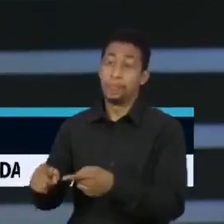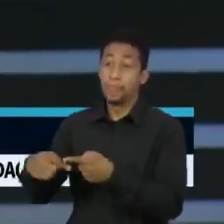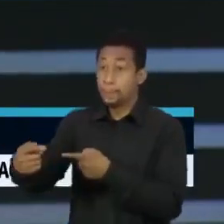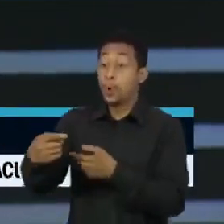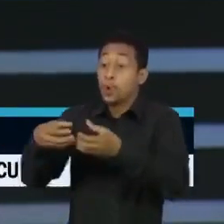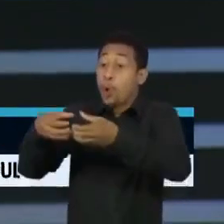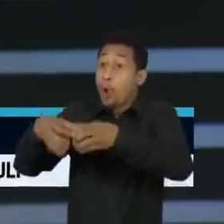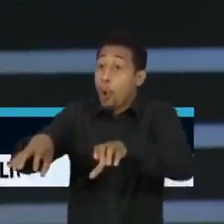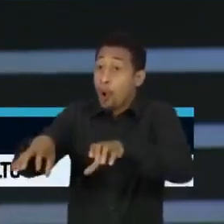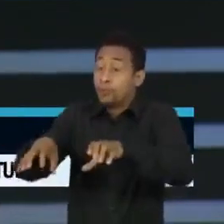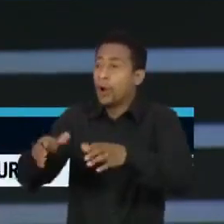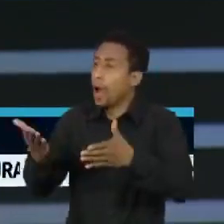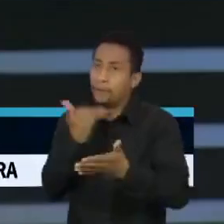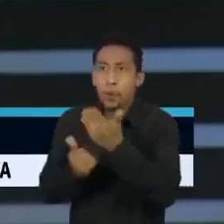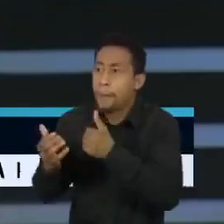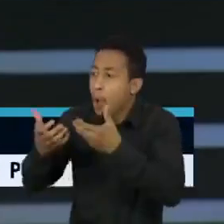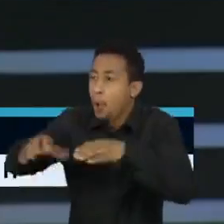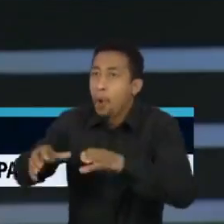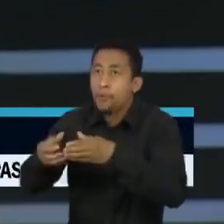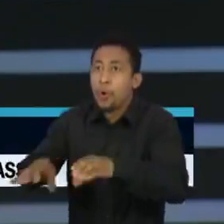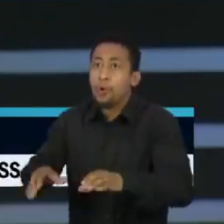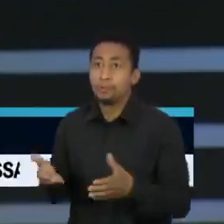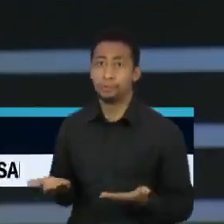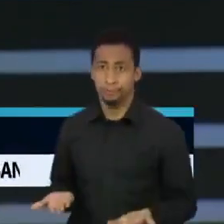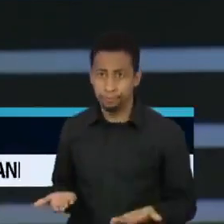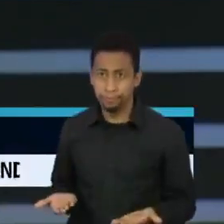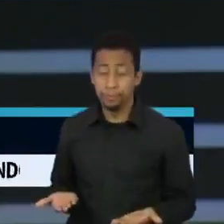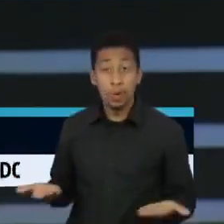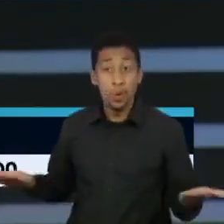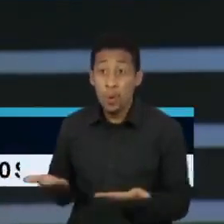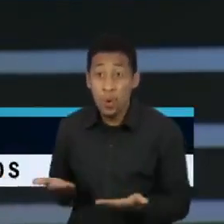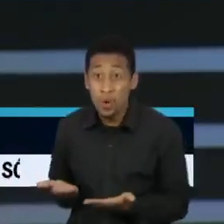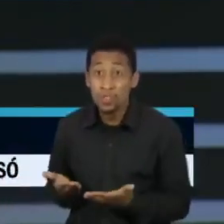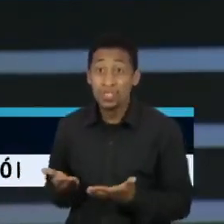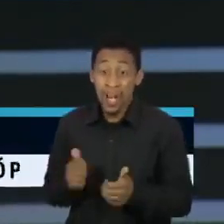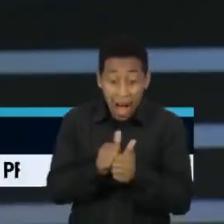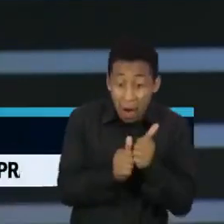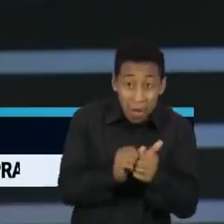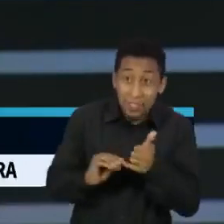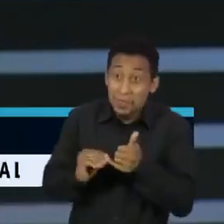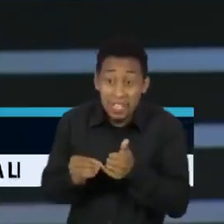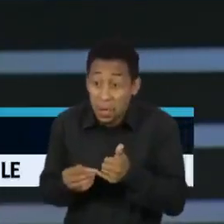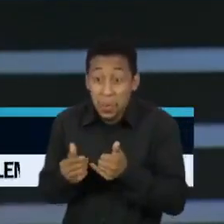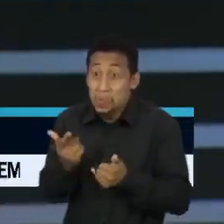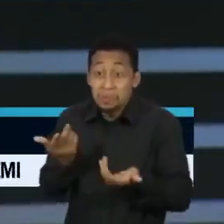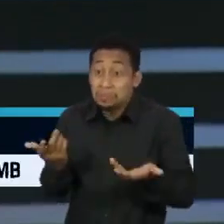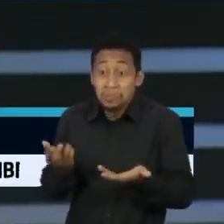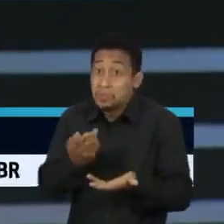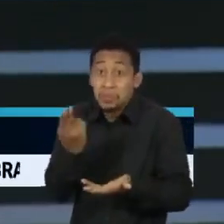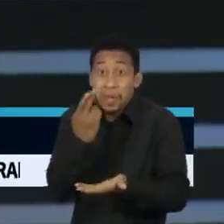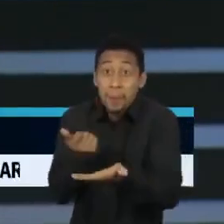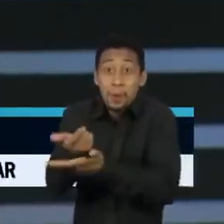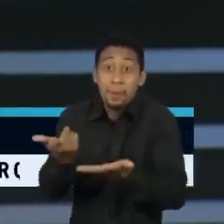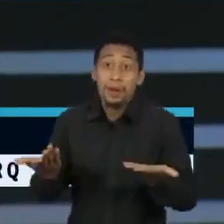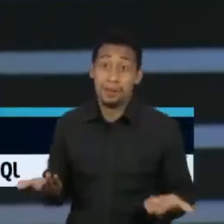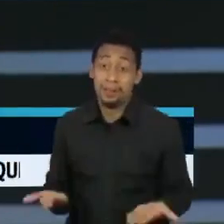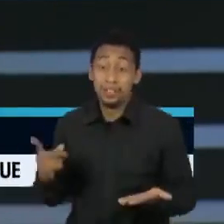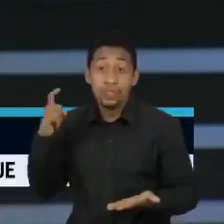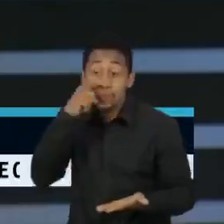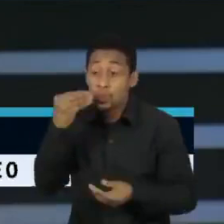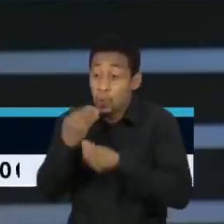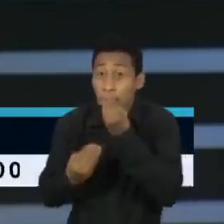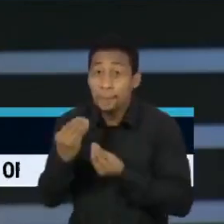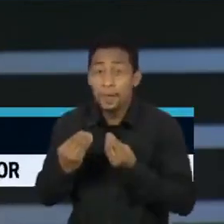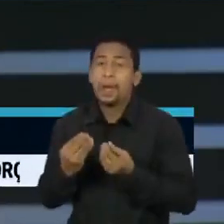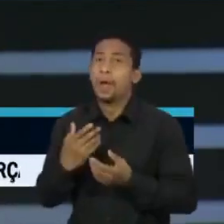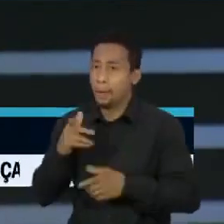a tem que o Meu Alvo Então hoje a pessoa não come arroz feijão é incrível que você das pessoas procurando